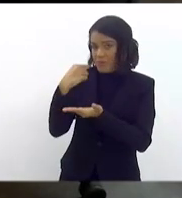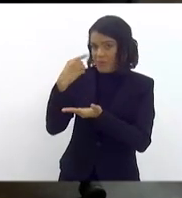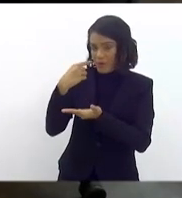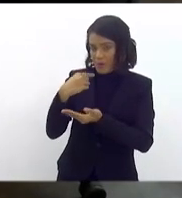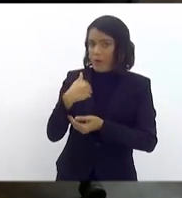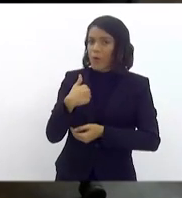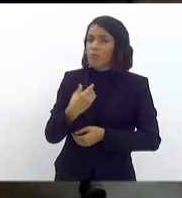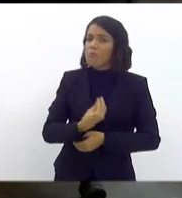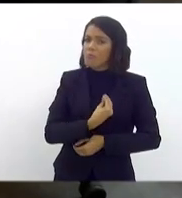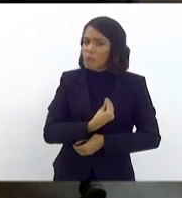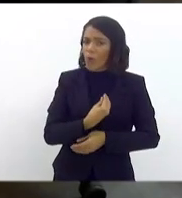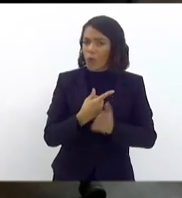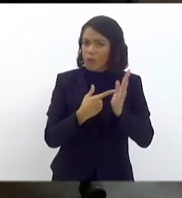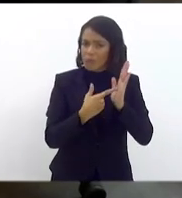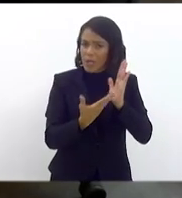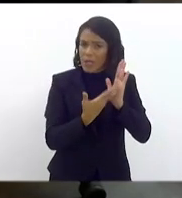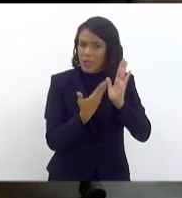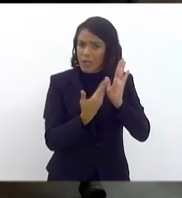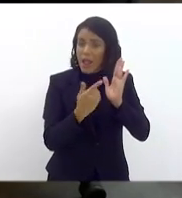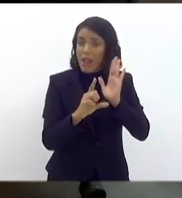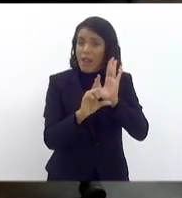estou aqui com a lei